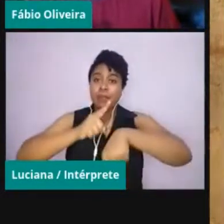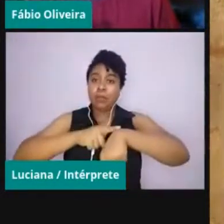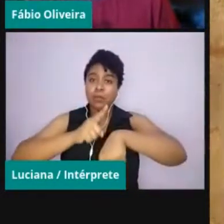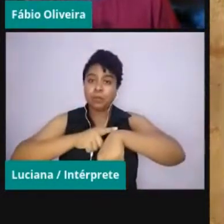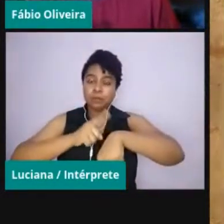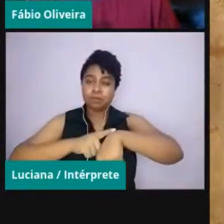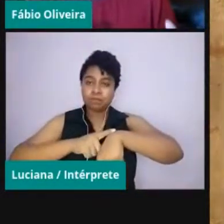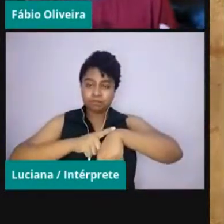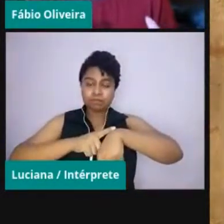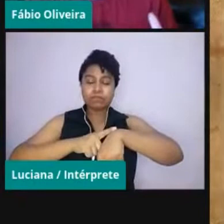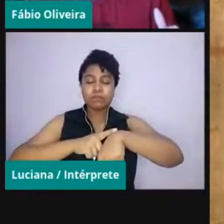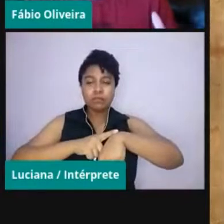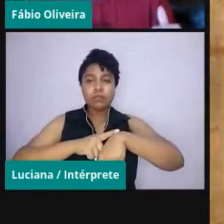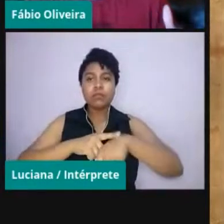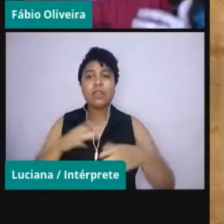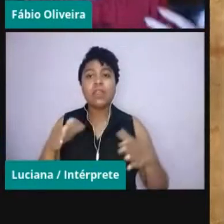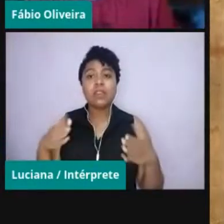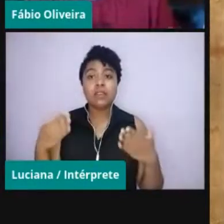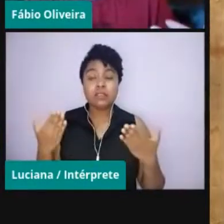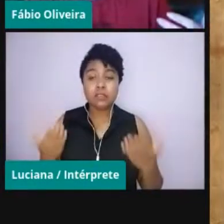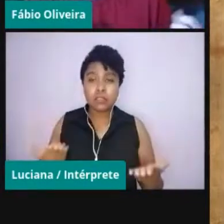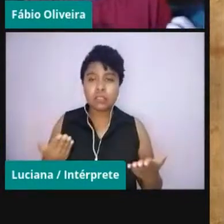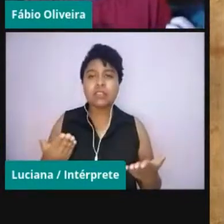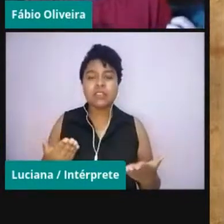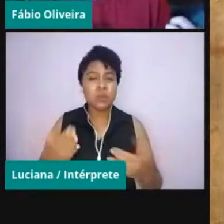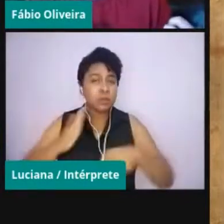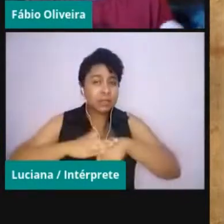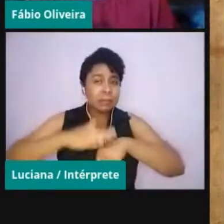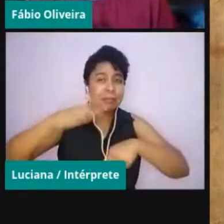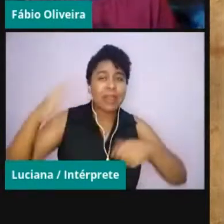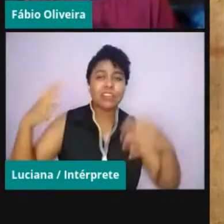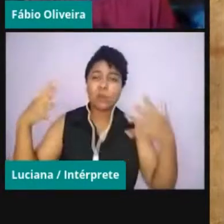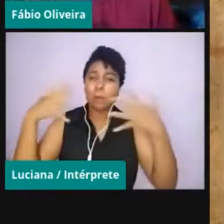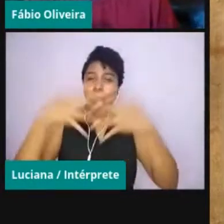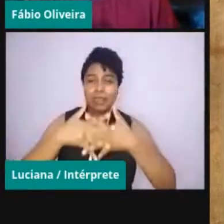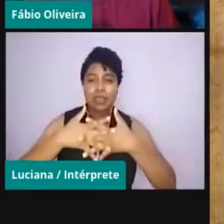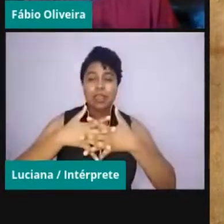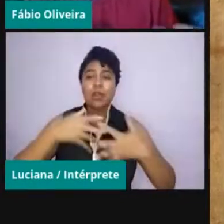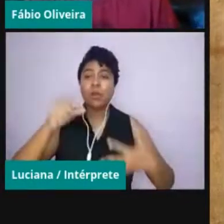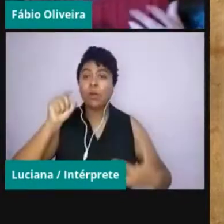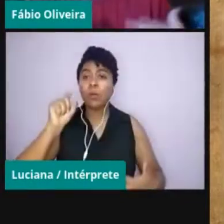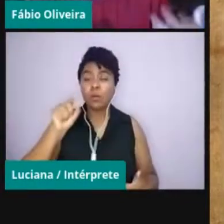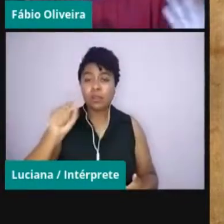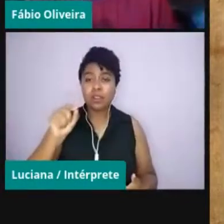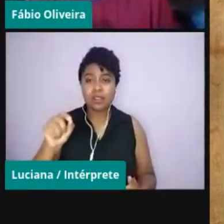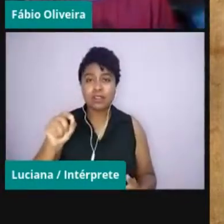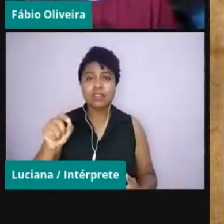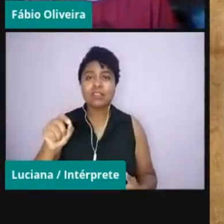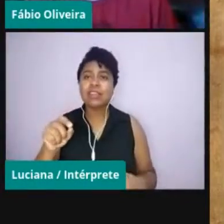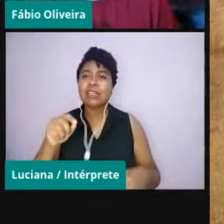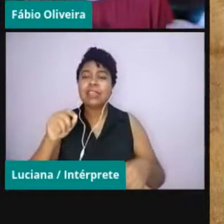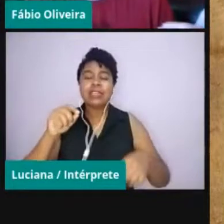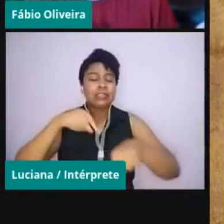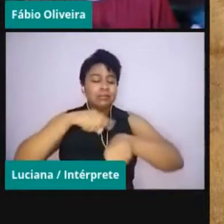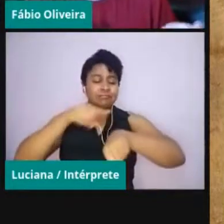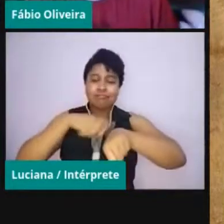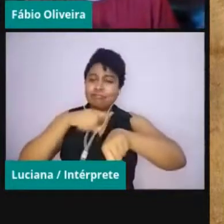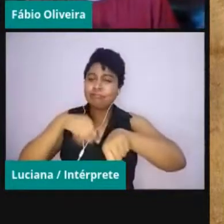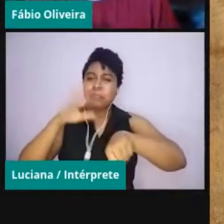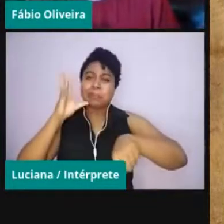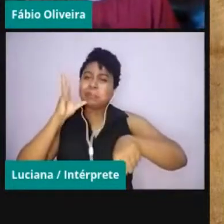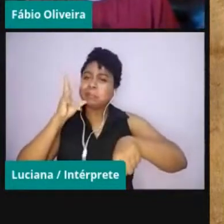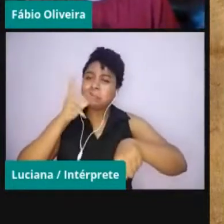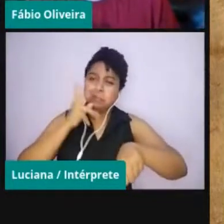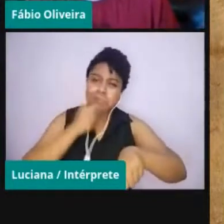Provavelmente a coisa que deu mais complicações foi que nós gastamos muito tempo para aplicar